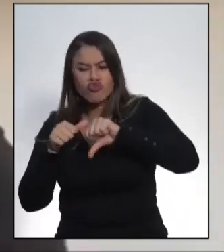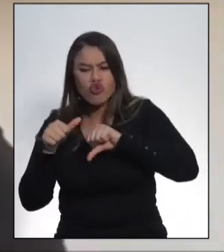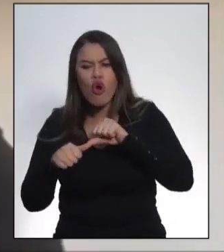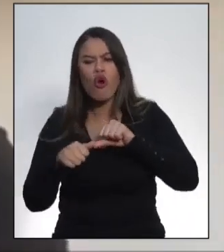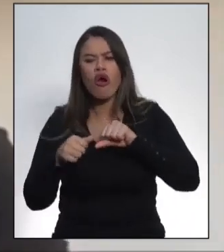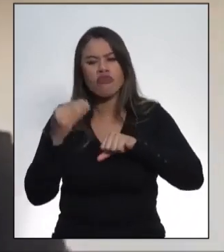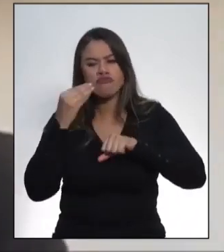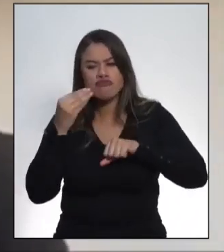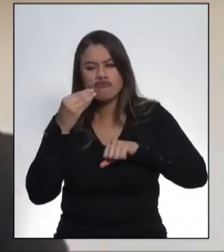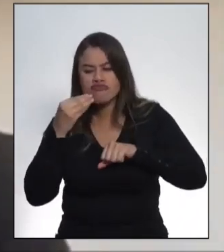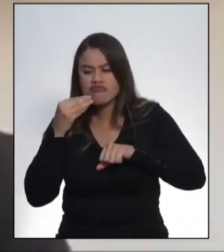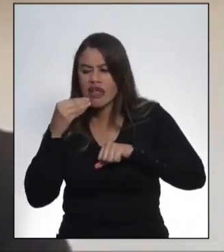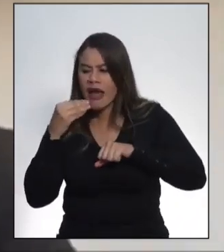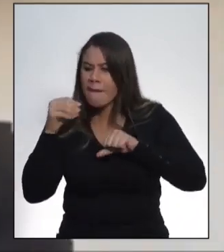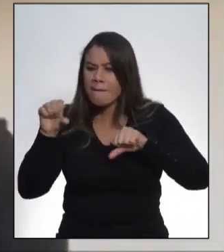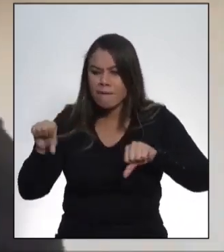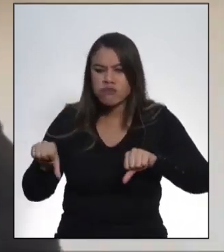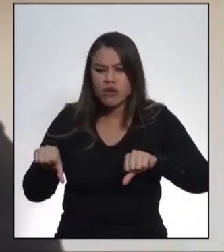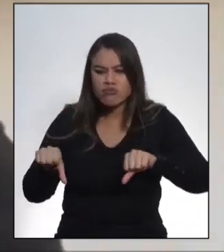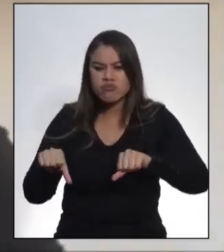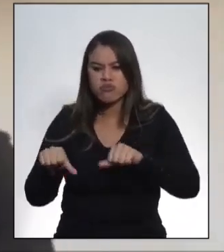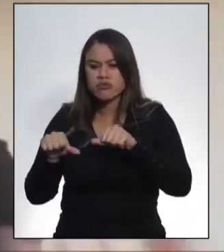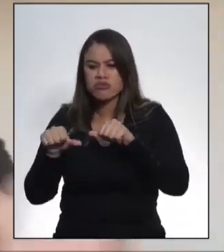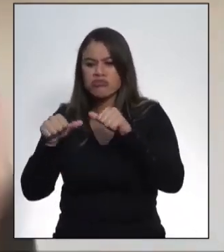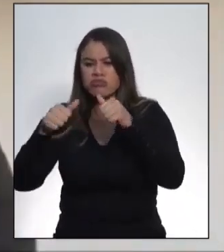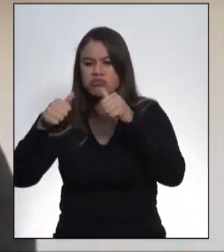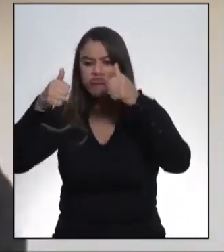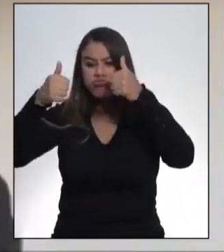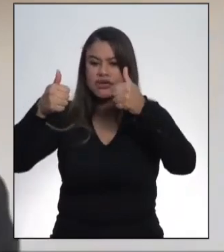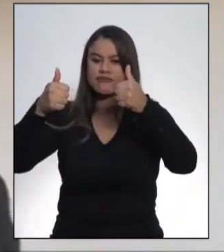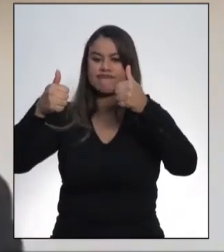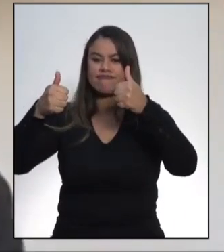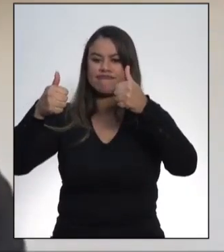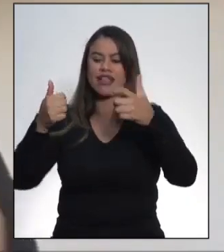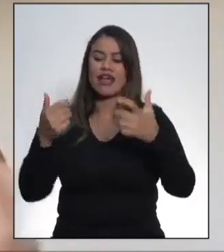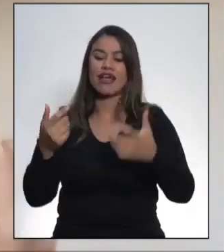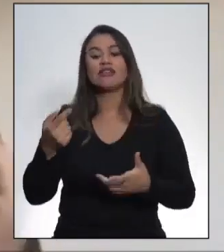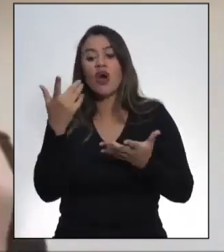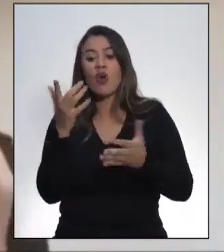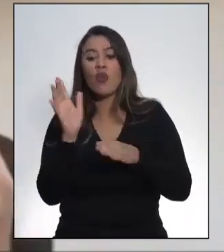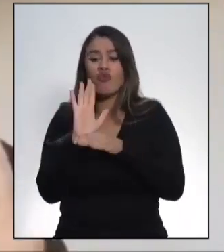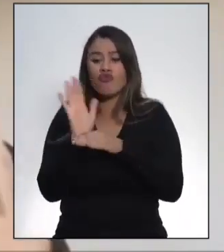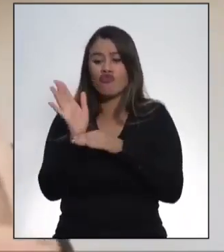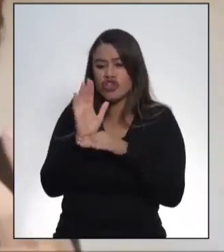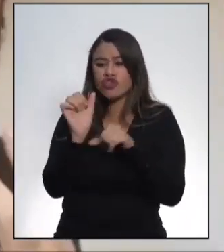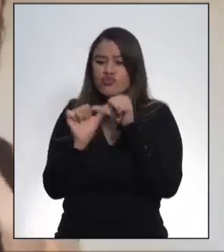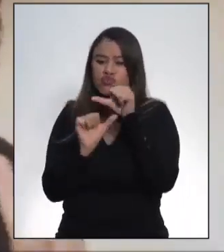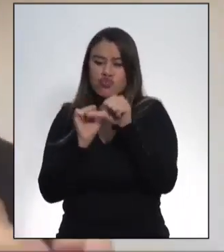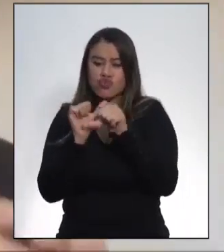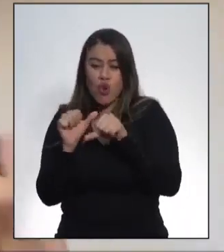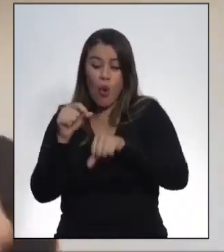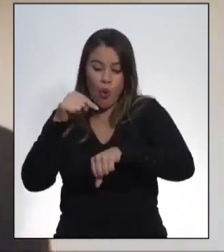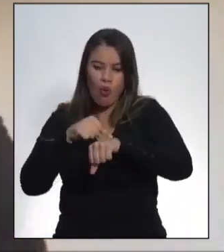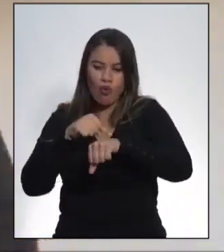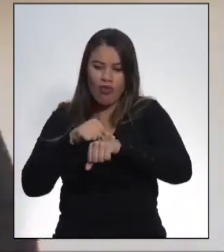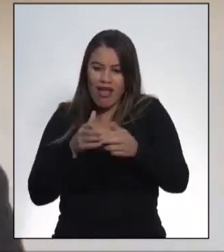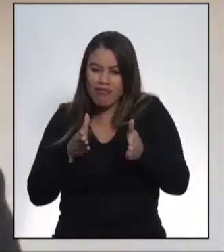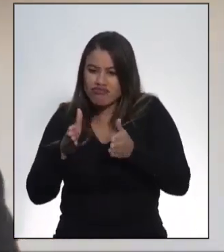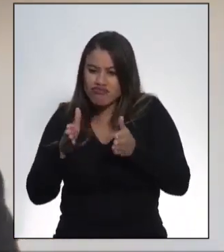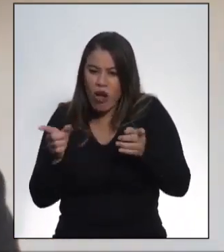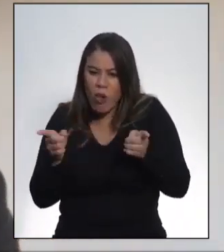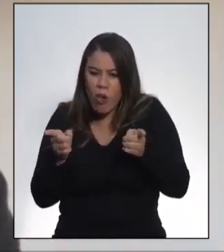sempre, sempre melhorando. Então, o formato do vídeo mudou, o tempo de duração foi mudando, os